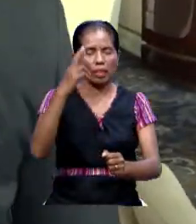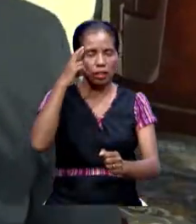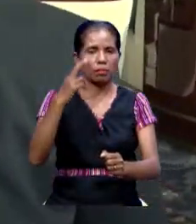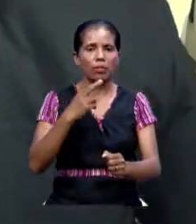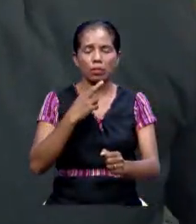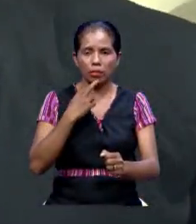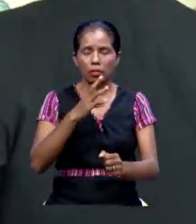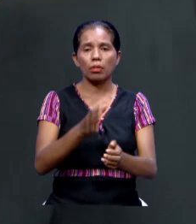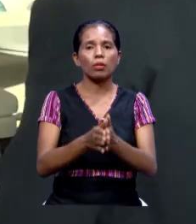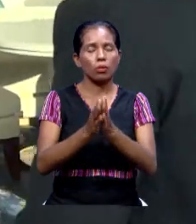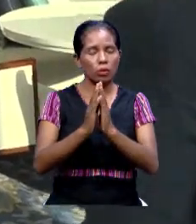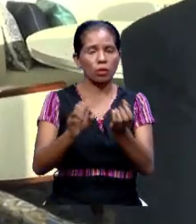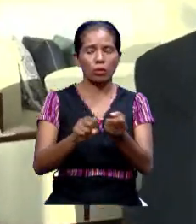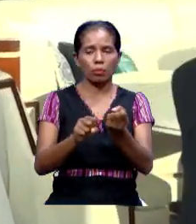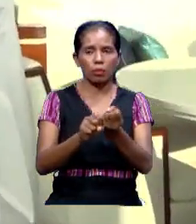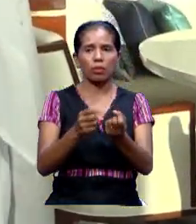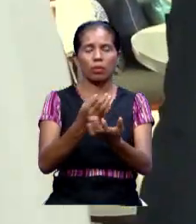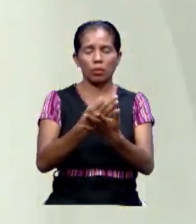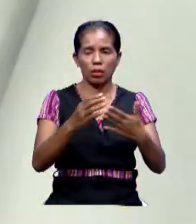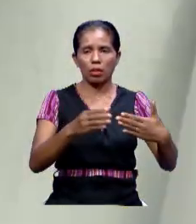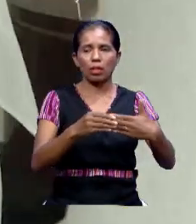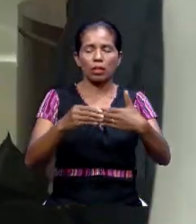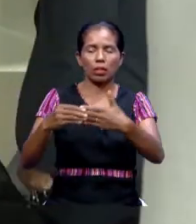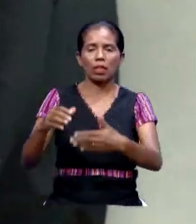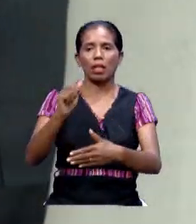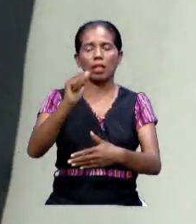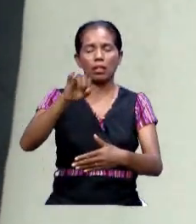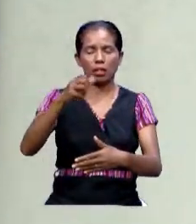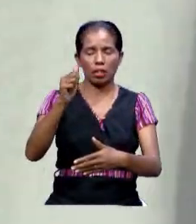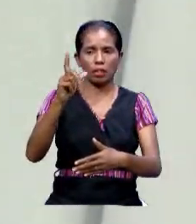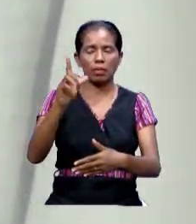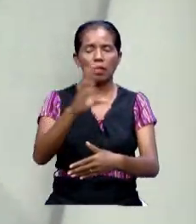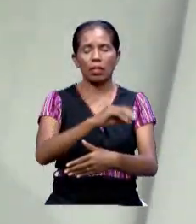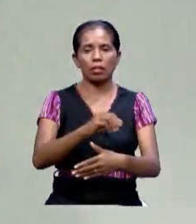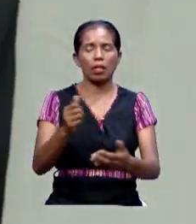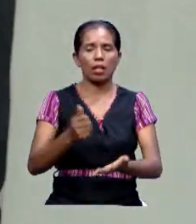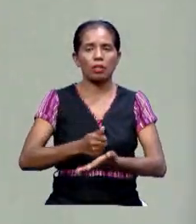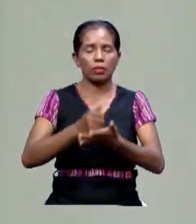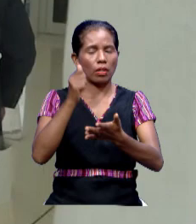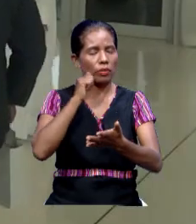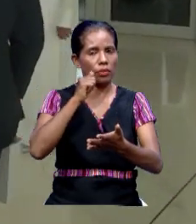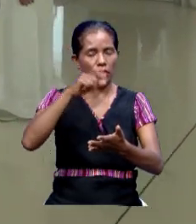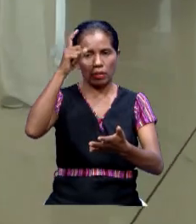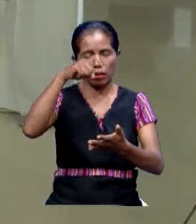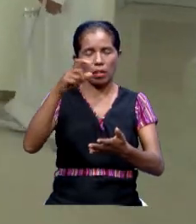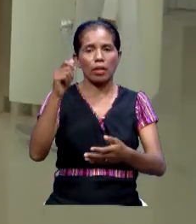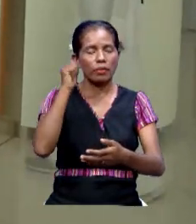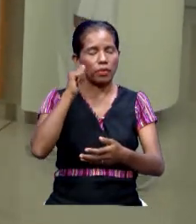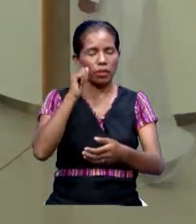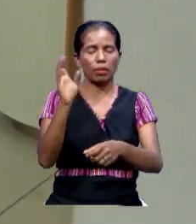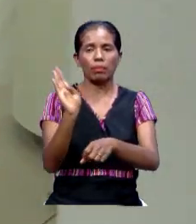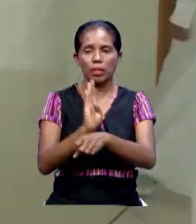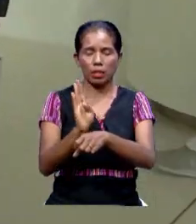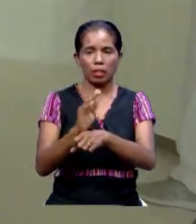Mos, Seyhuso apoio orçamento ba líder Azerbaijão, Rodibele apoio feto potencial, o feto negócio sira de atividade